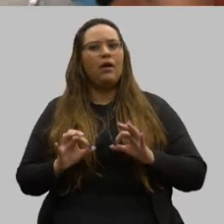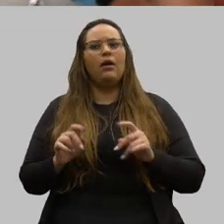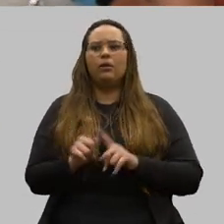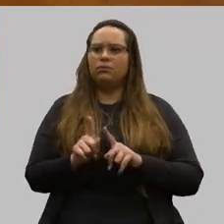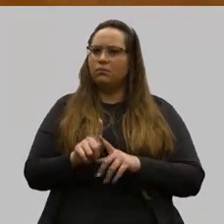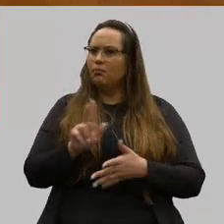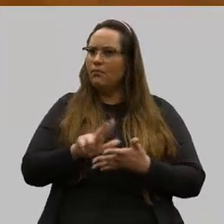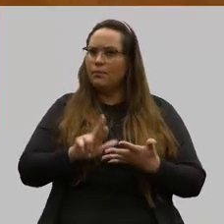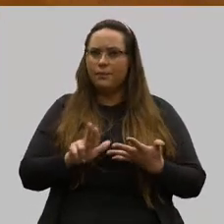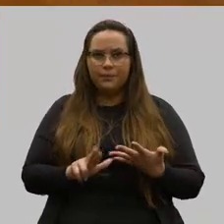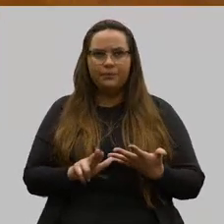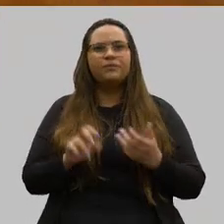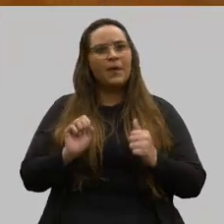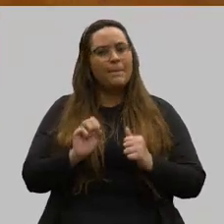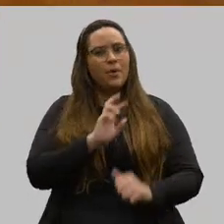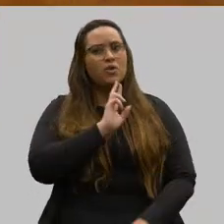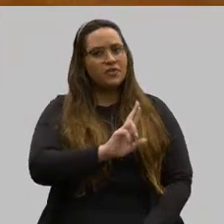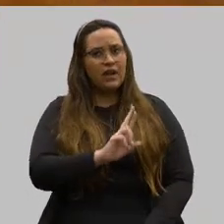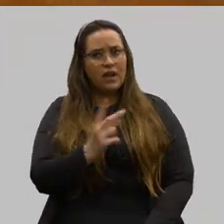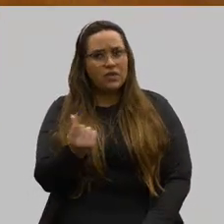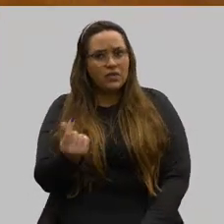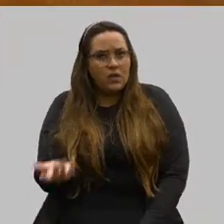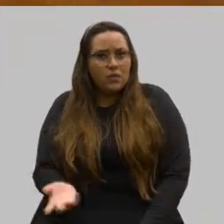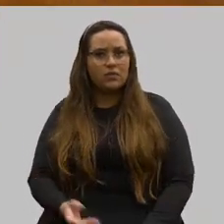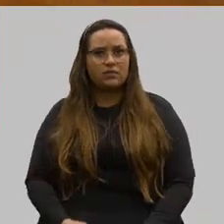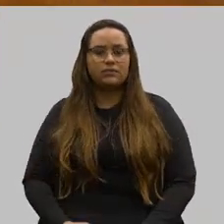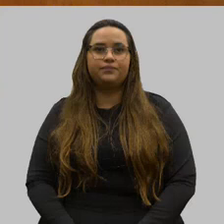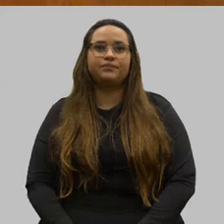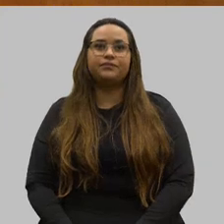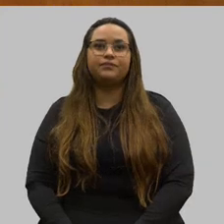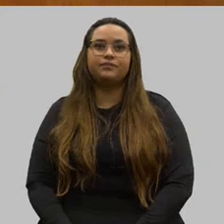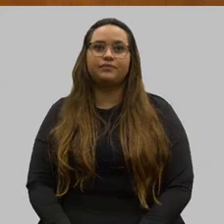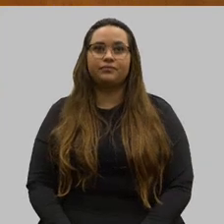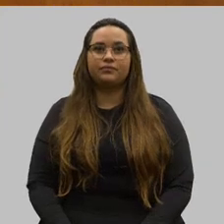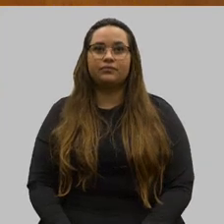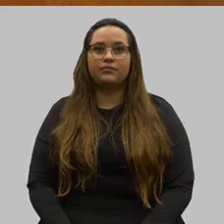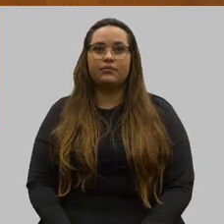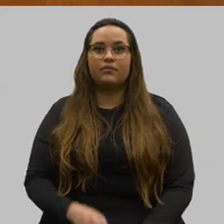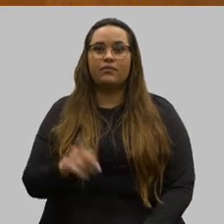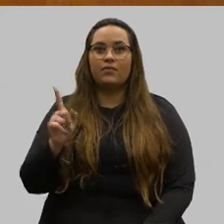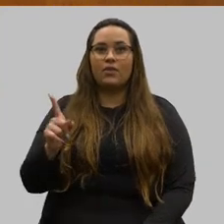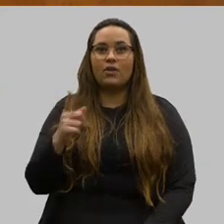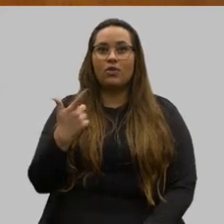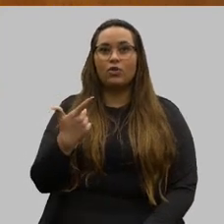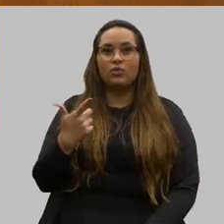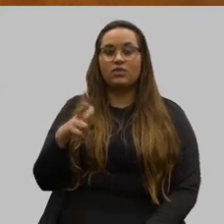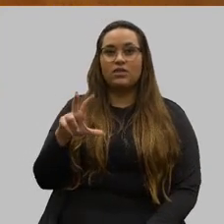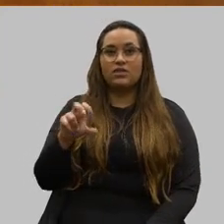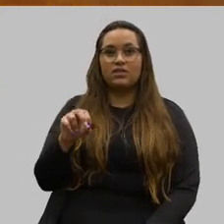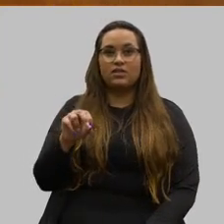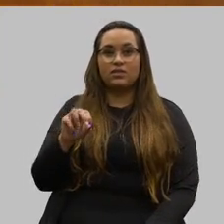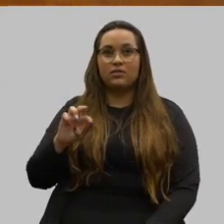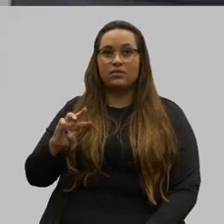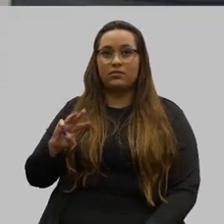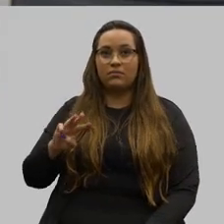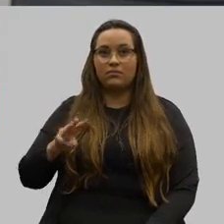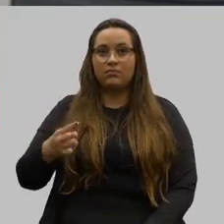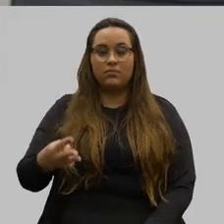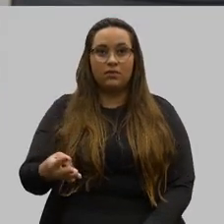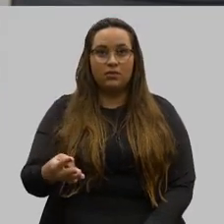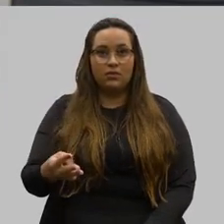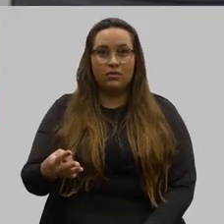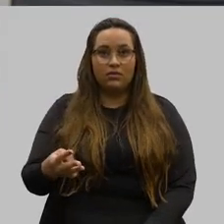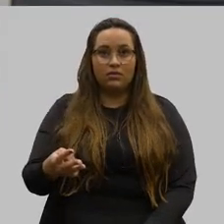deputado com relação ao acordo de Brumadinho foram 250 milhões 190 e poucos logo